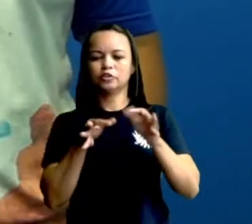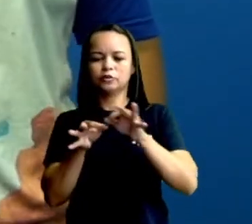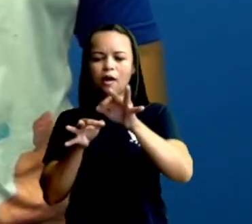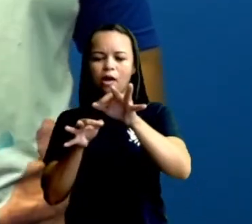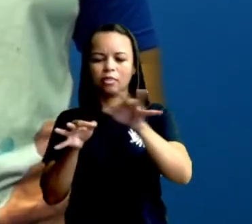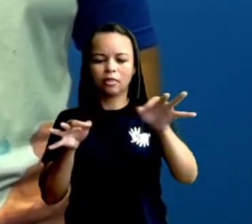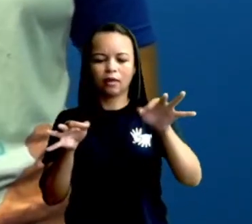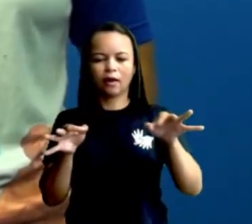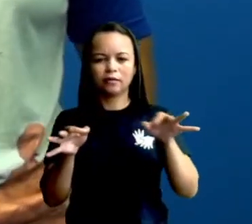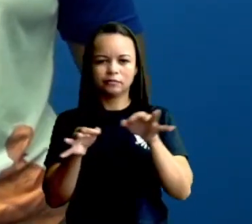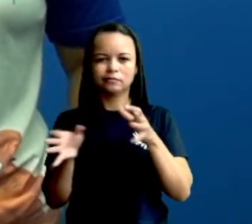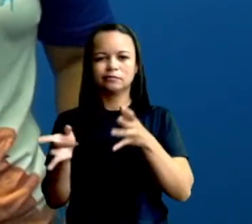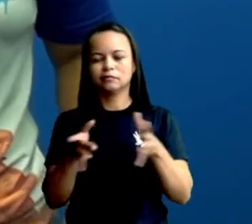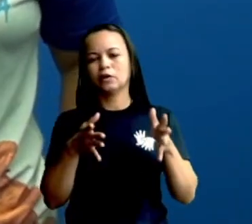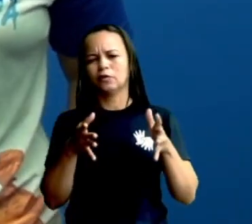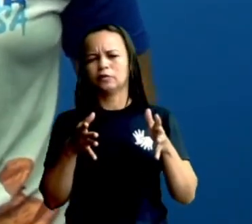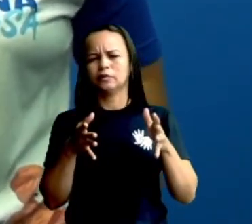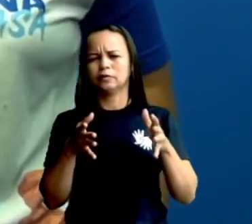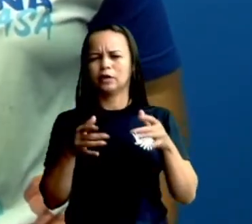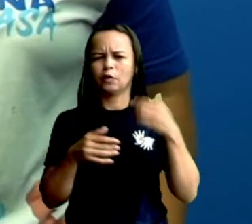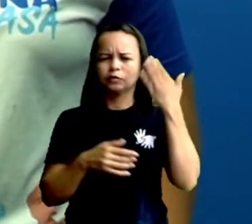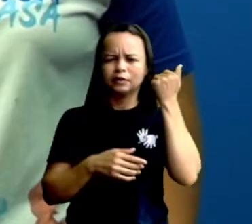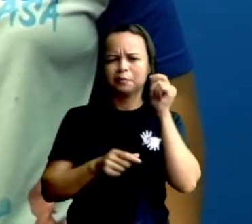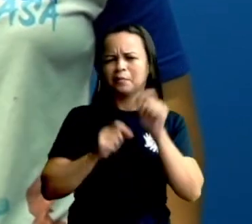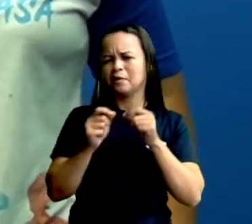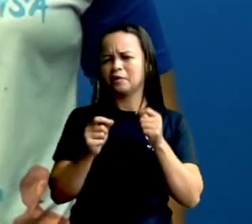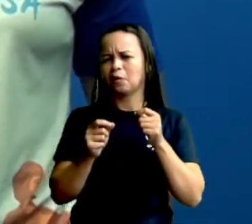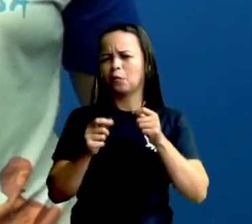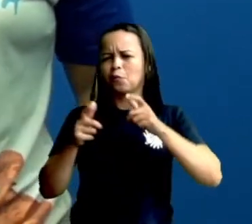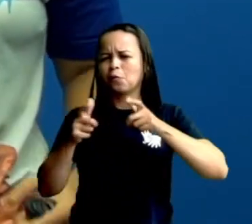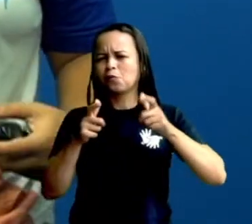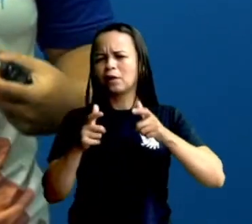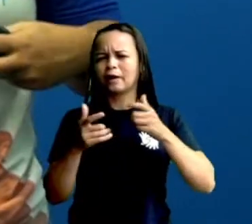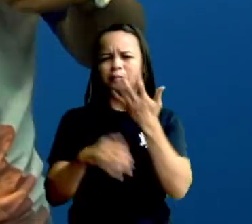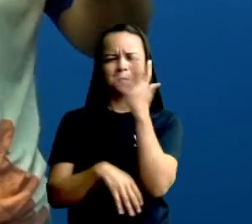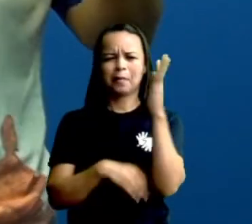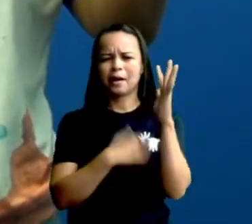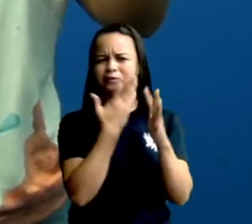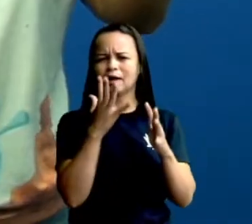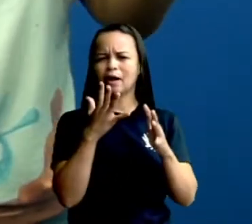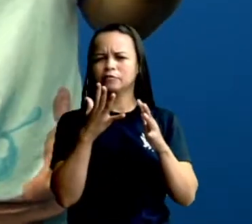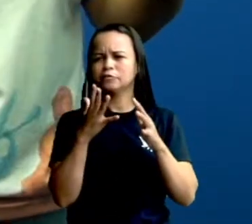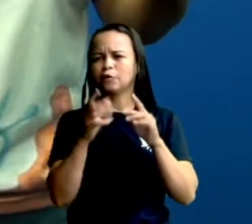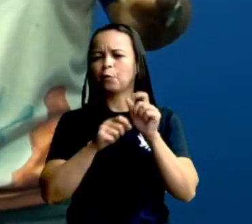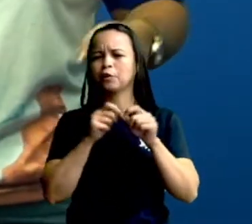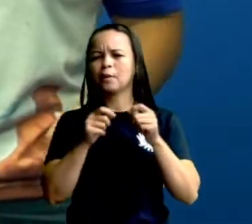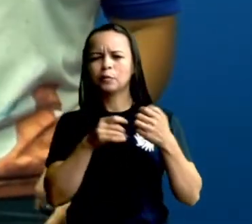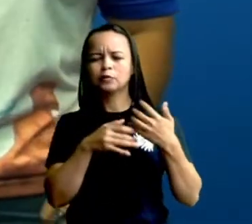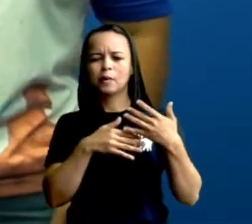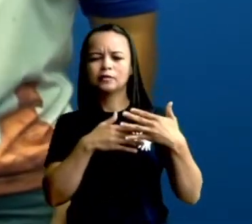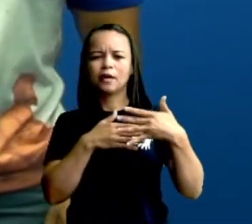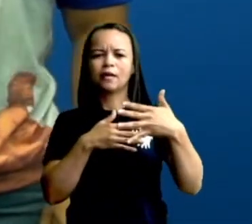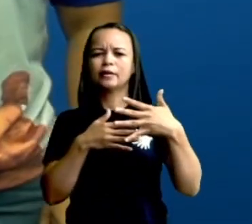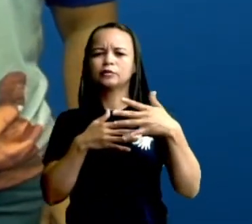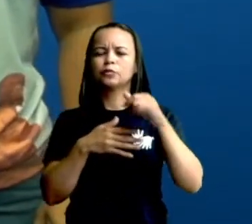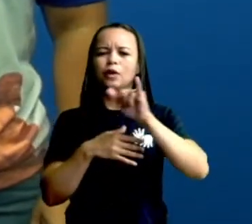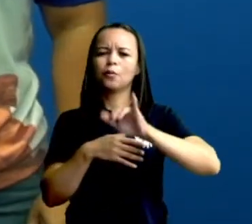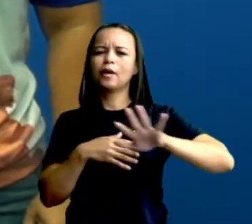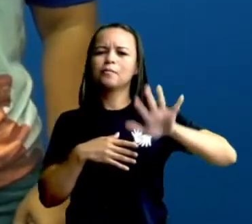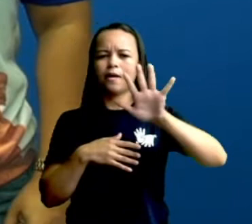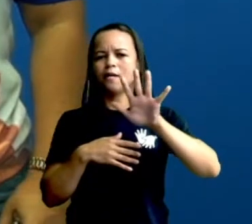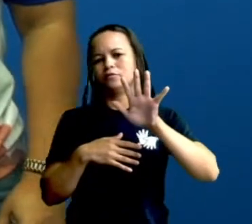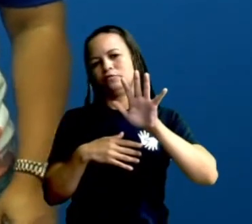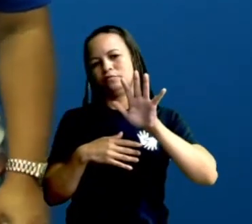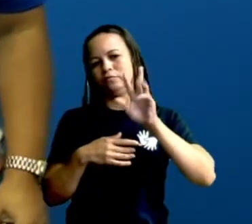Até eu pensei que sabia mas quando eu fui estudar para vai instalar vocês eu descobri que faz a gente vai muito mais além do que uma imagem